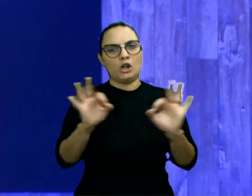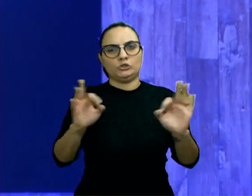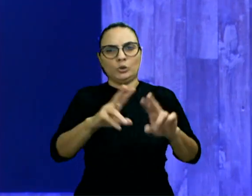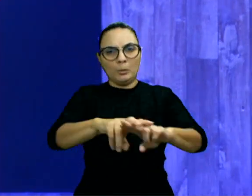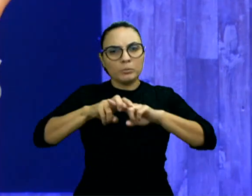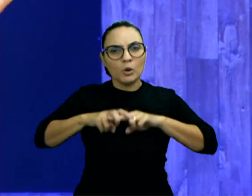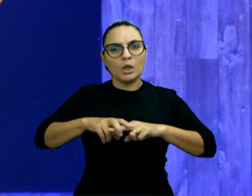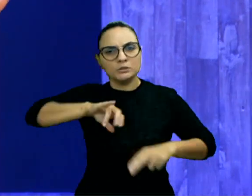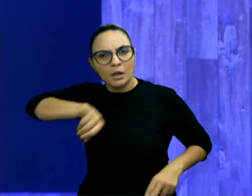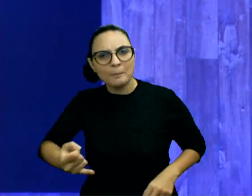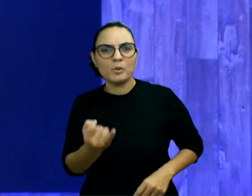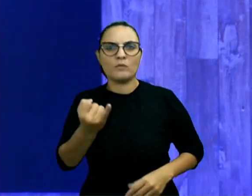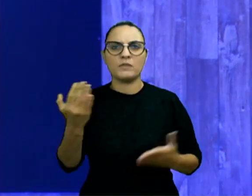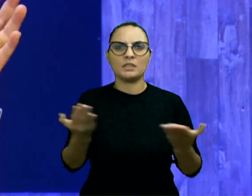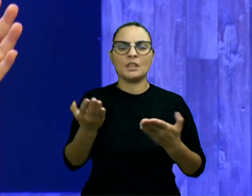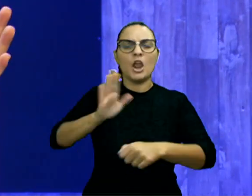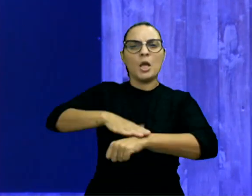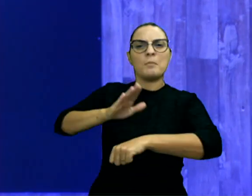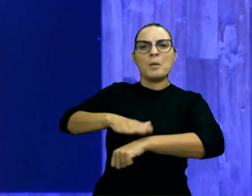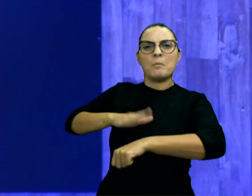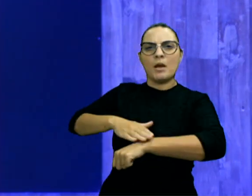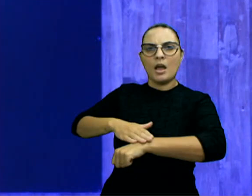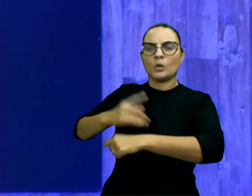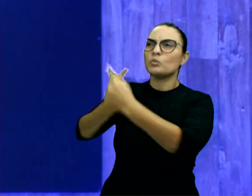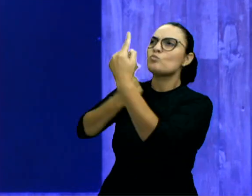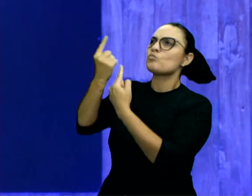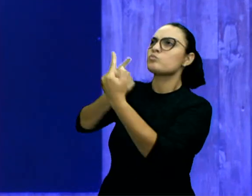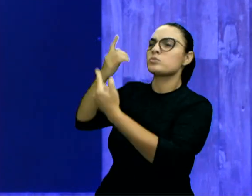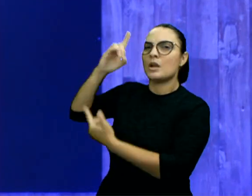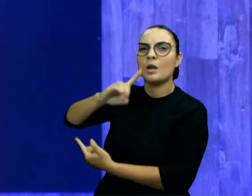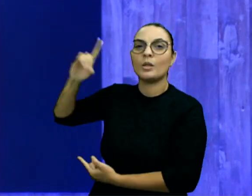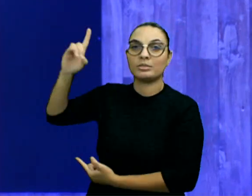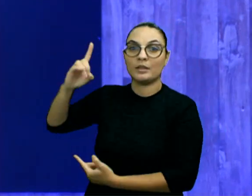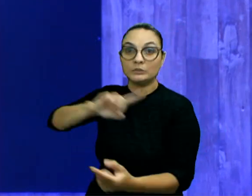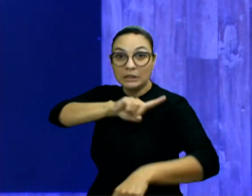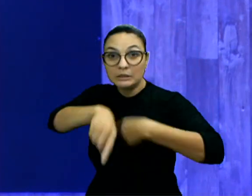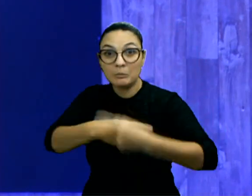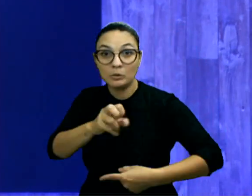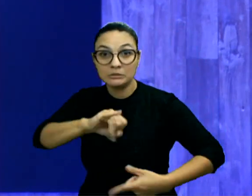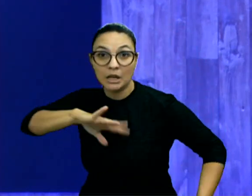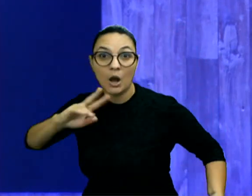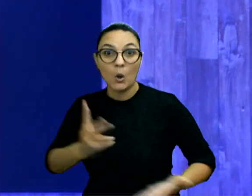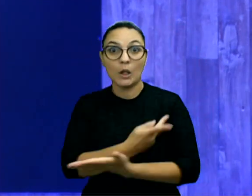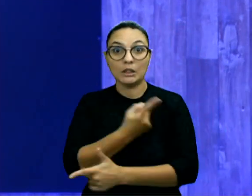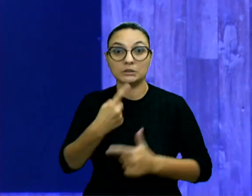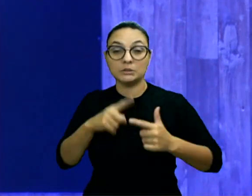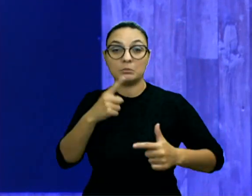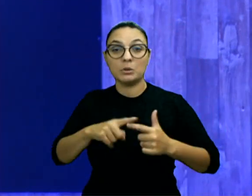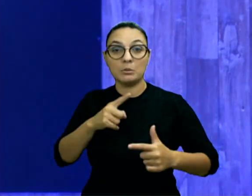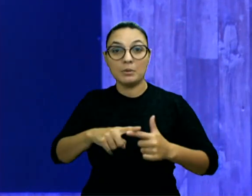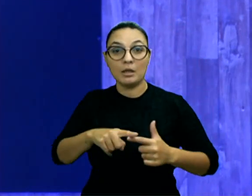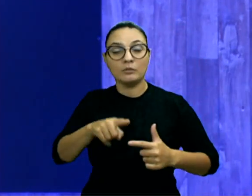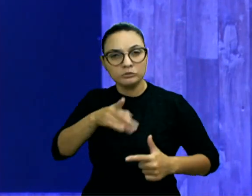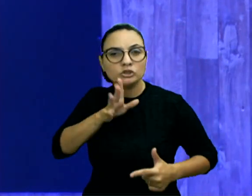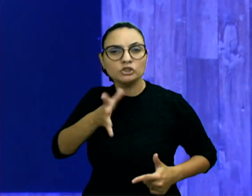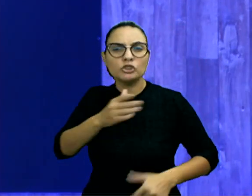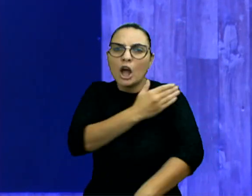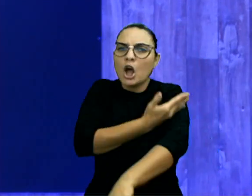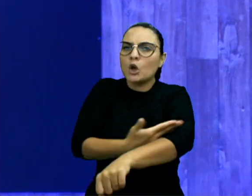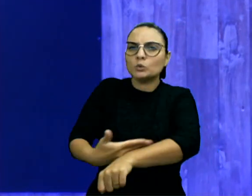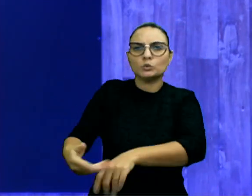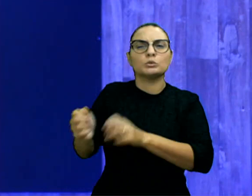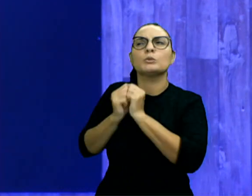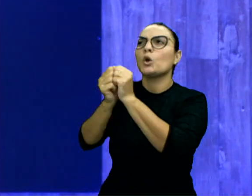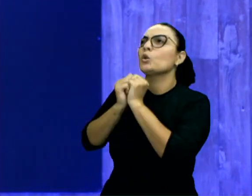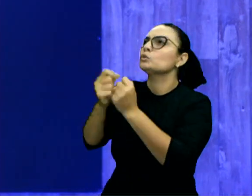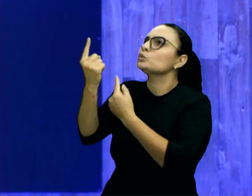e falar assim, socorro, me ajuda. Não, viva todos os dias de intimidade e